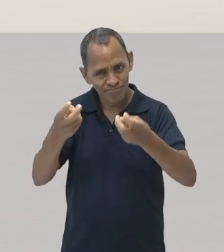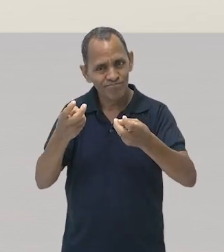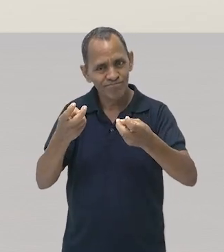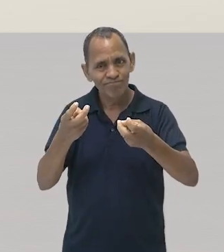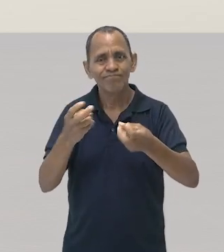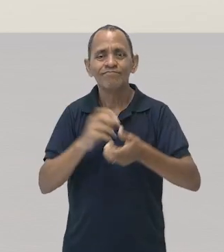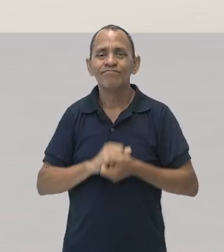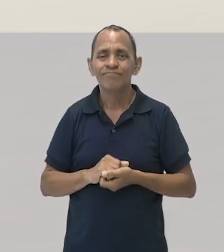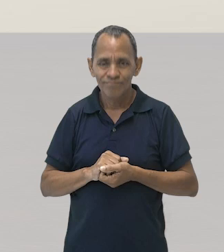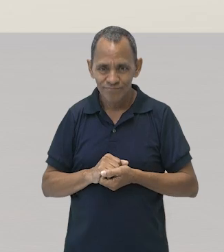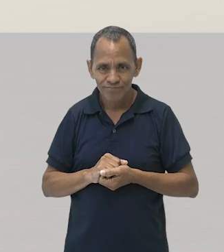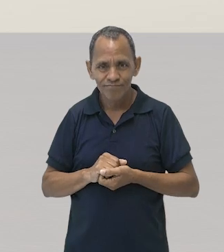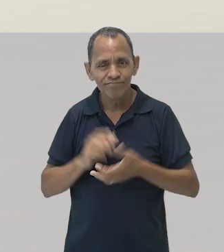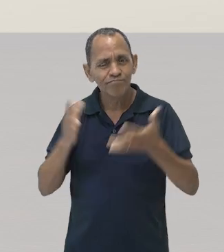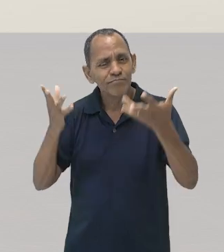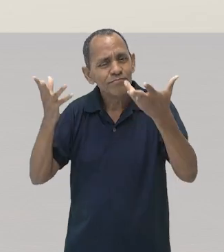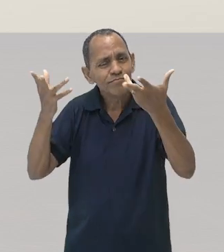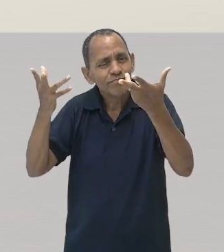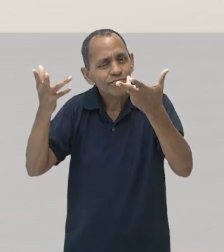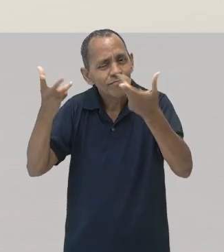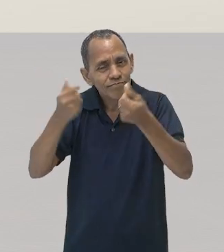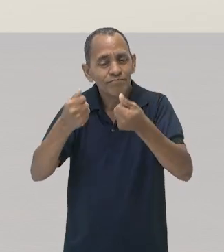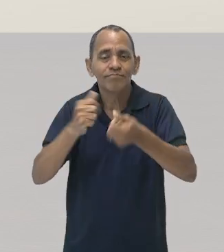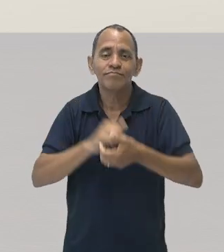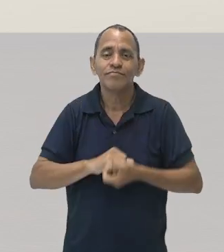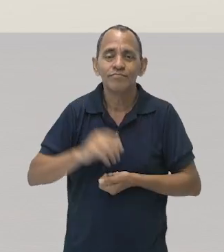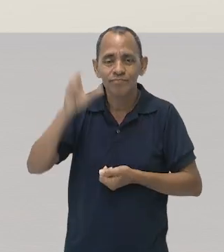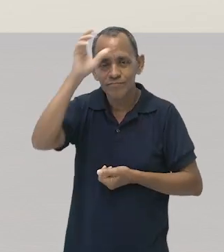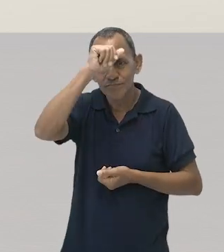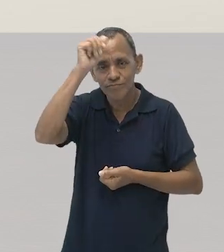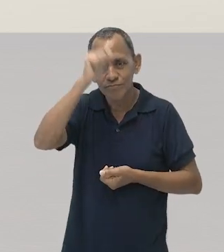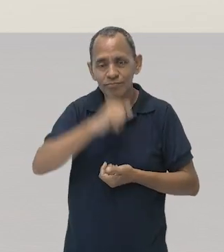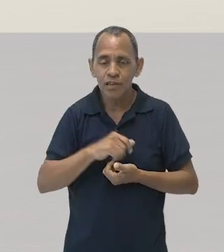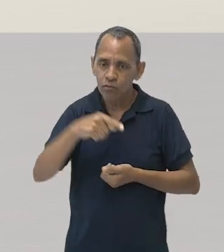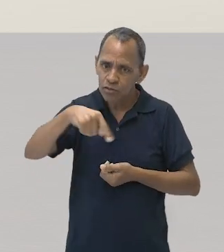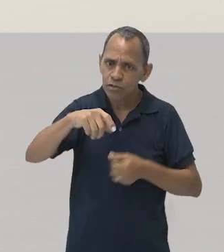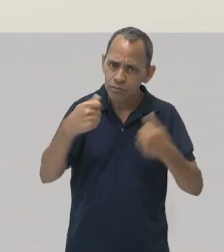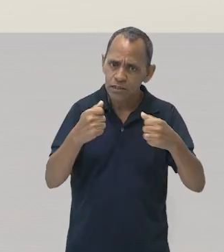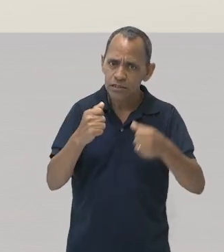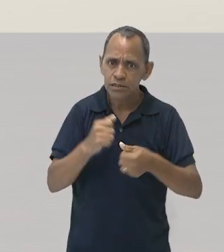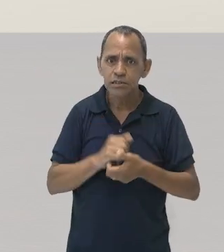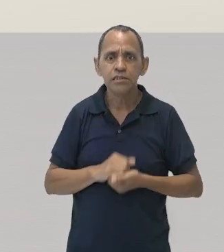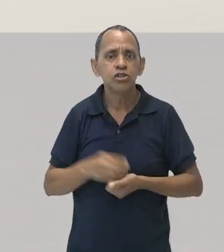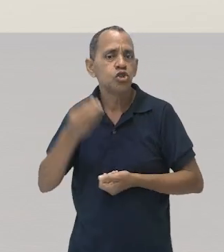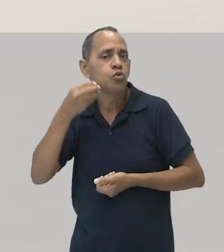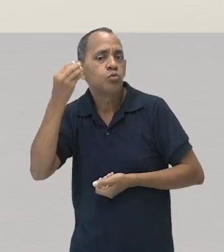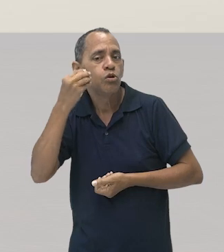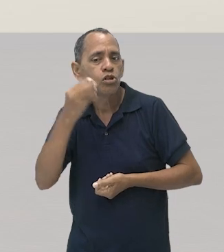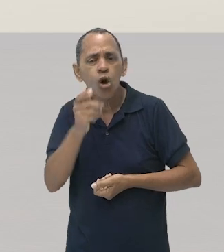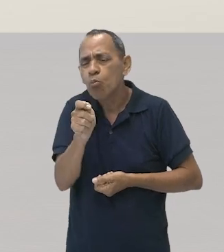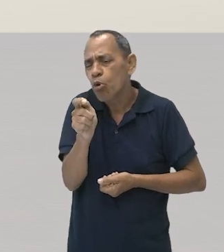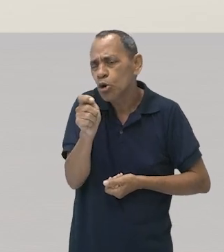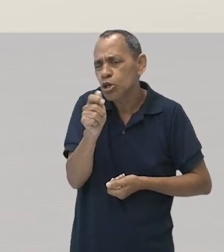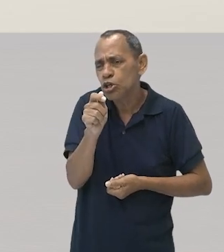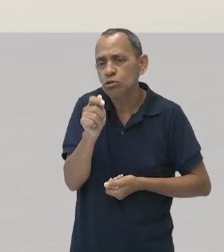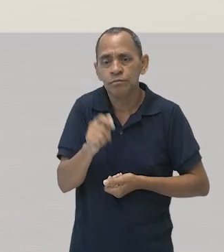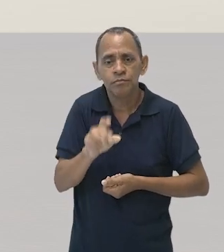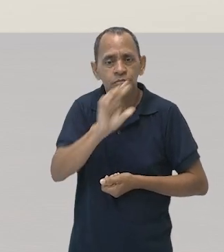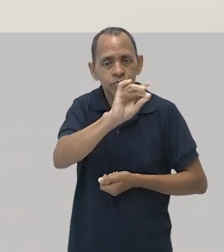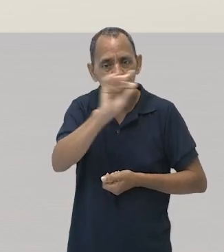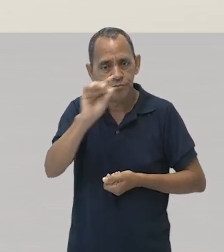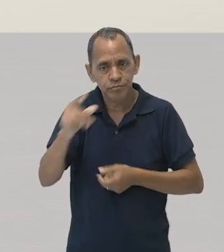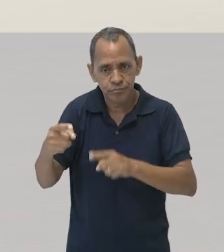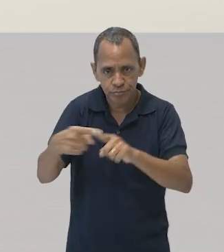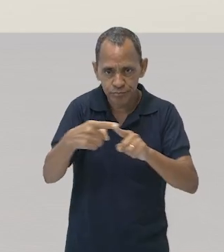pela dança e procuro experimentar um pouquinho de cada estilo. E eu digo a vocês, eu me apaixono por